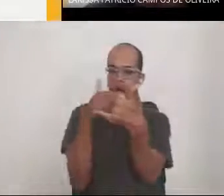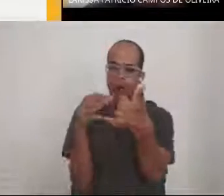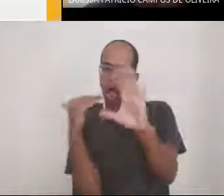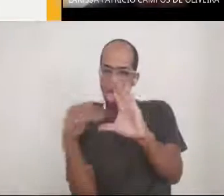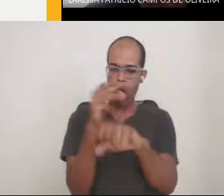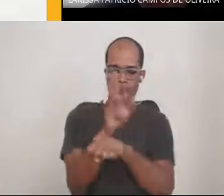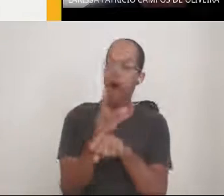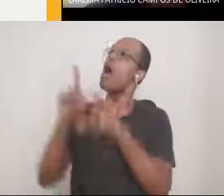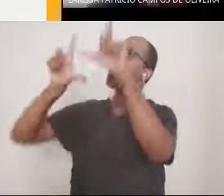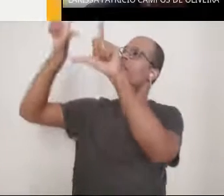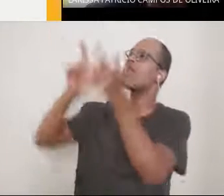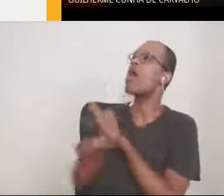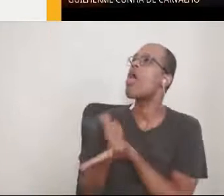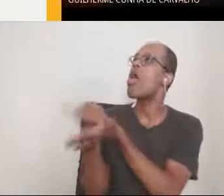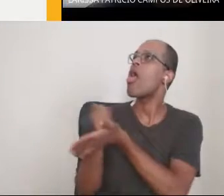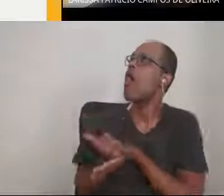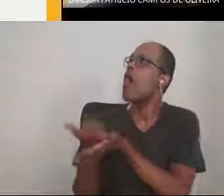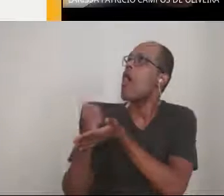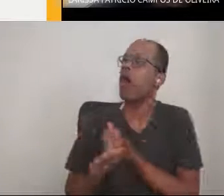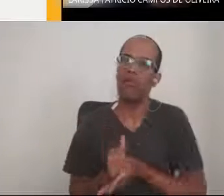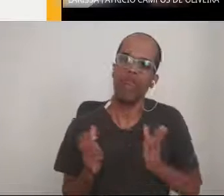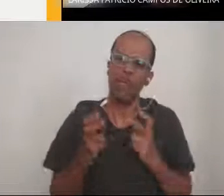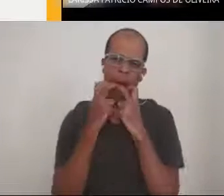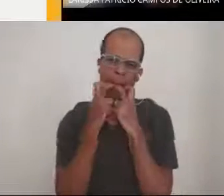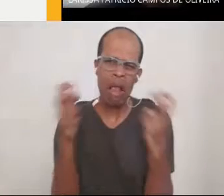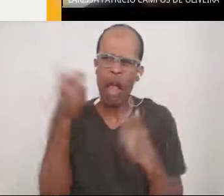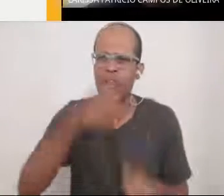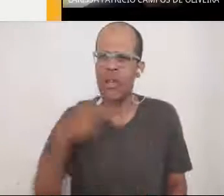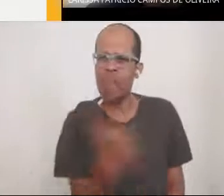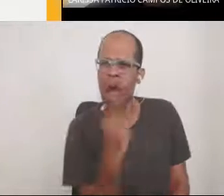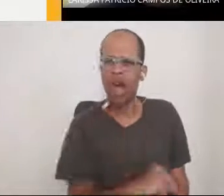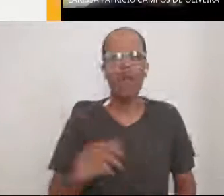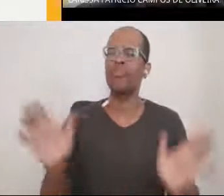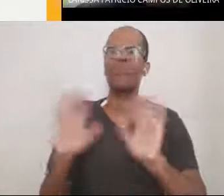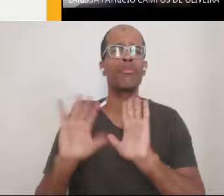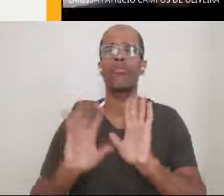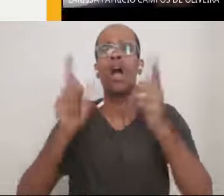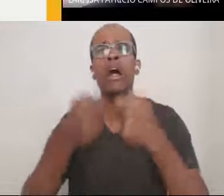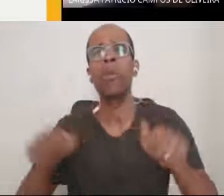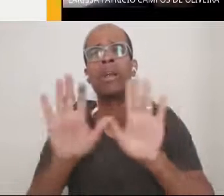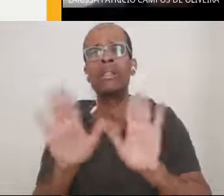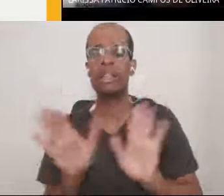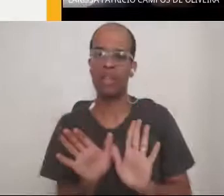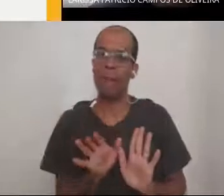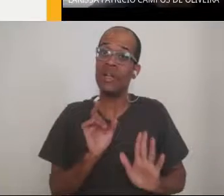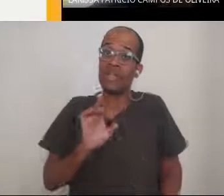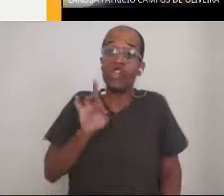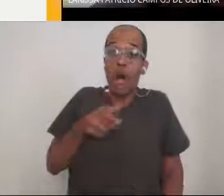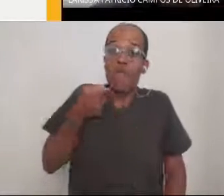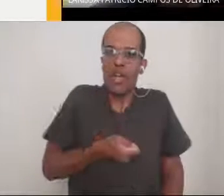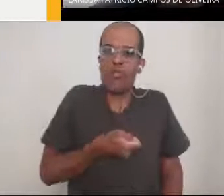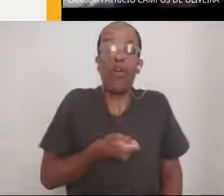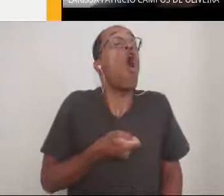mandando mensagem, né? Uhum. Não adianta gritar, não adianta bater, né? Isso não funciona, né? O que funciona é ser firme e